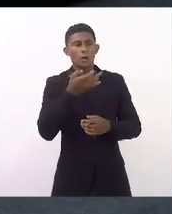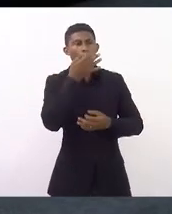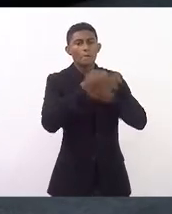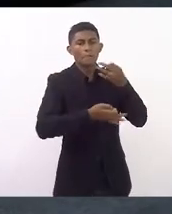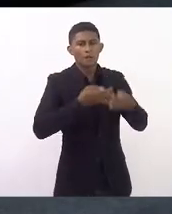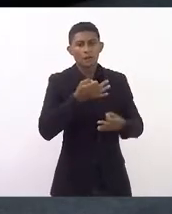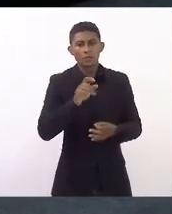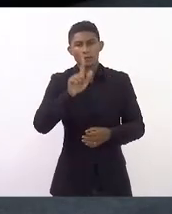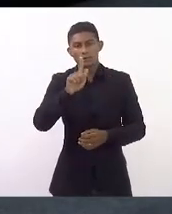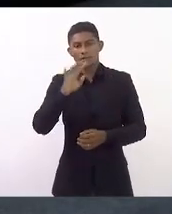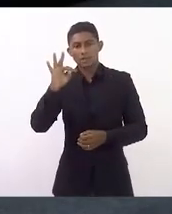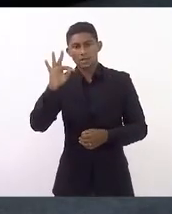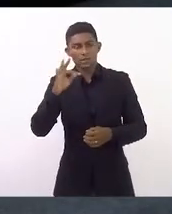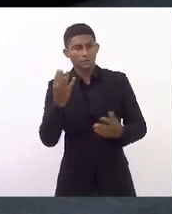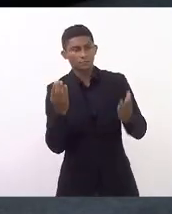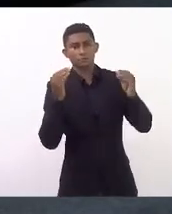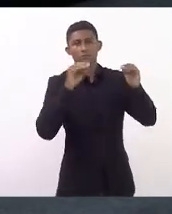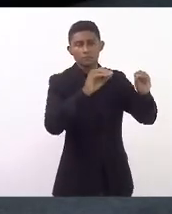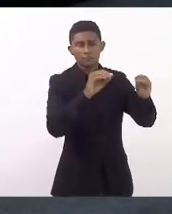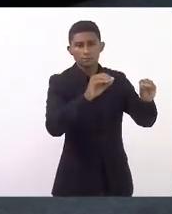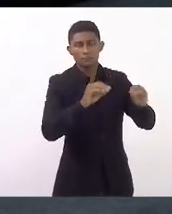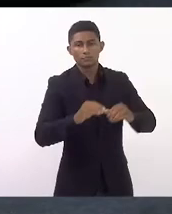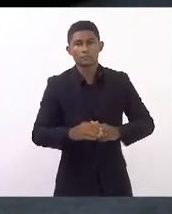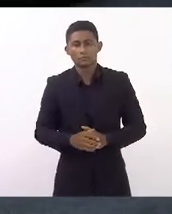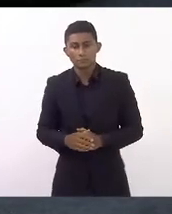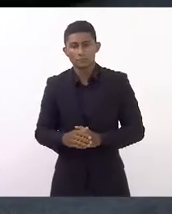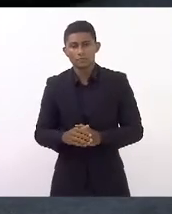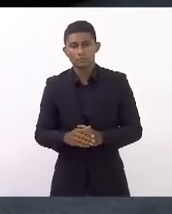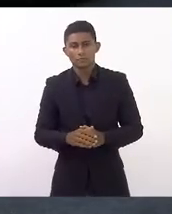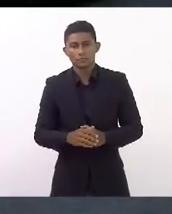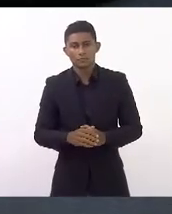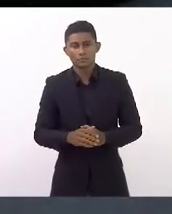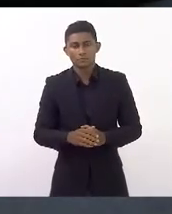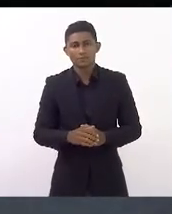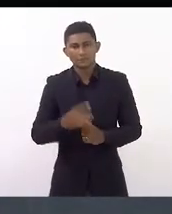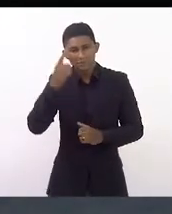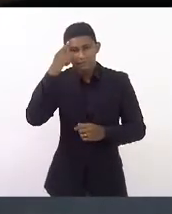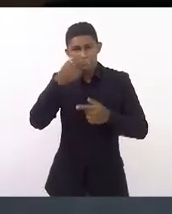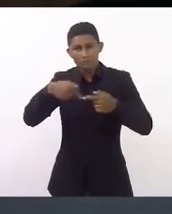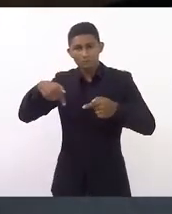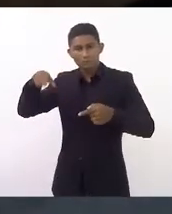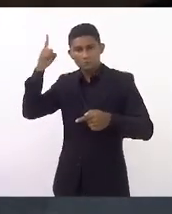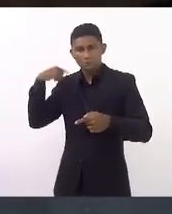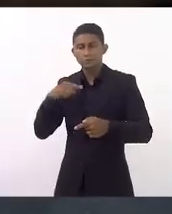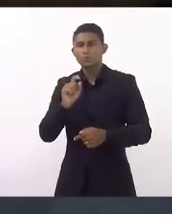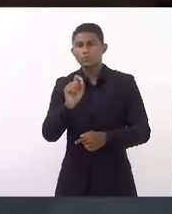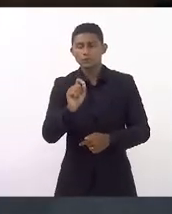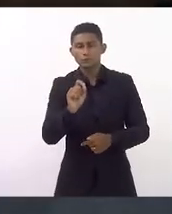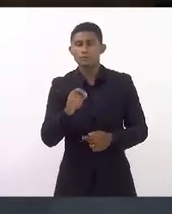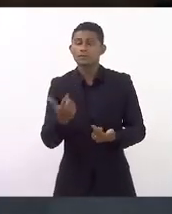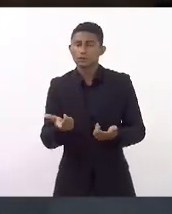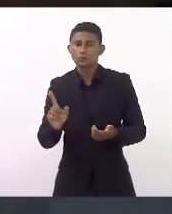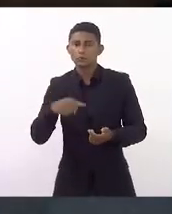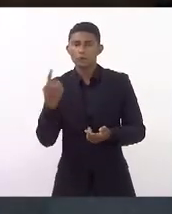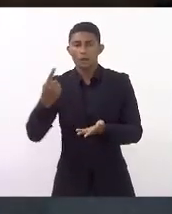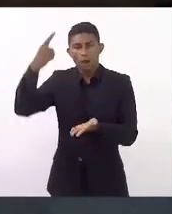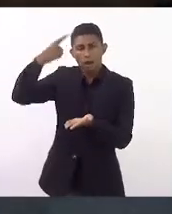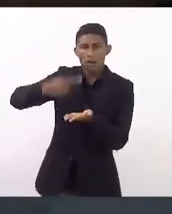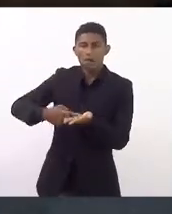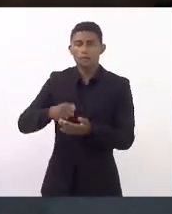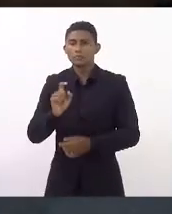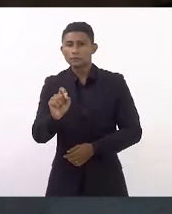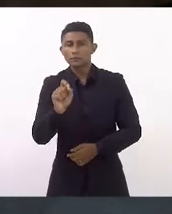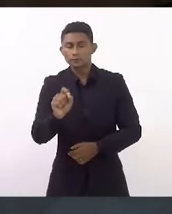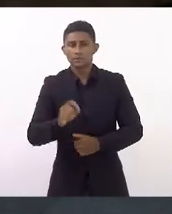GT, que afinal de contas foi publicado na semana passada, Márcio, é isso mesmo? Na semana passada, né, uma parte desse acordo